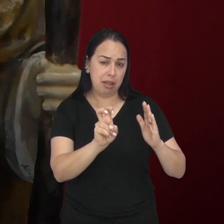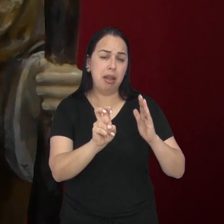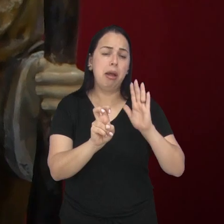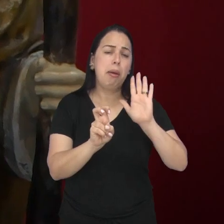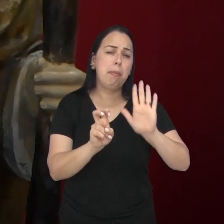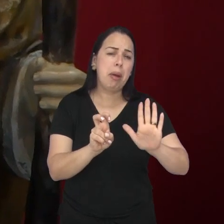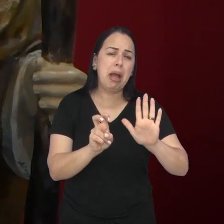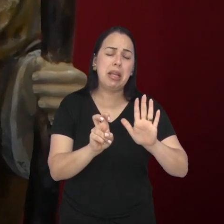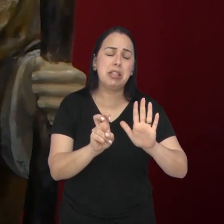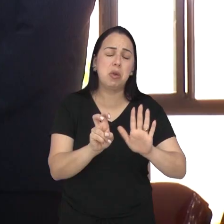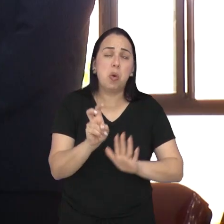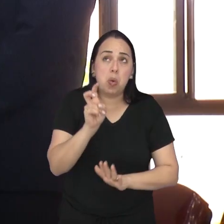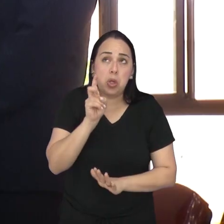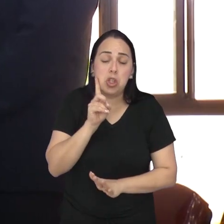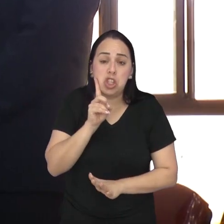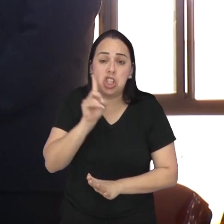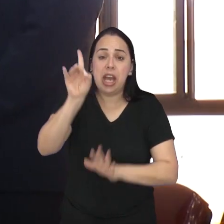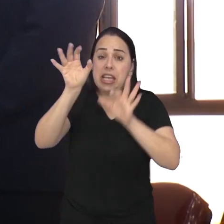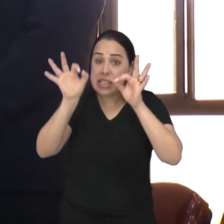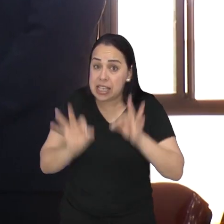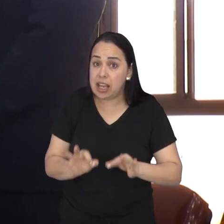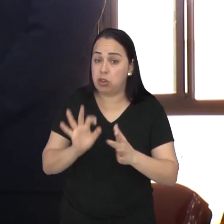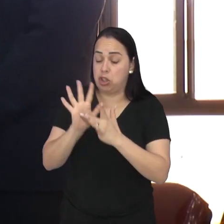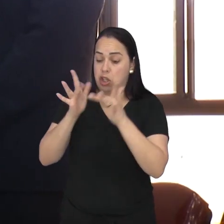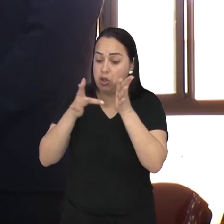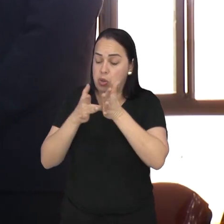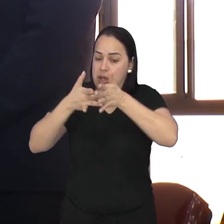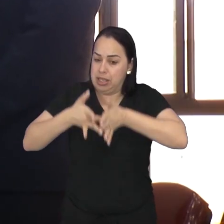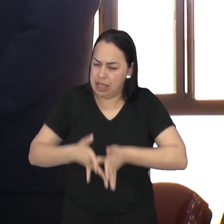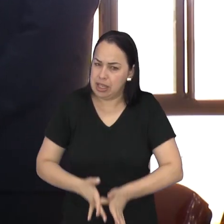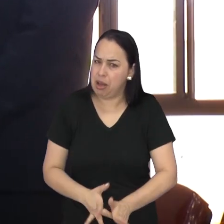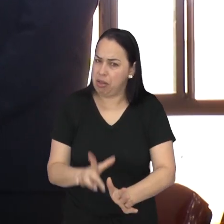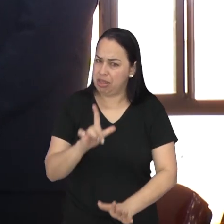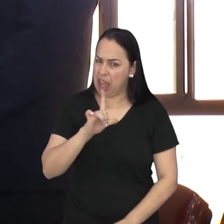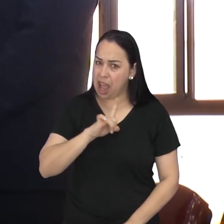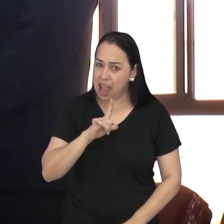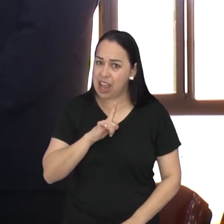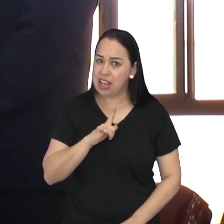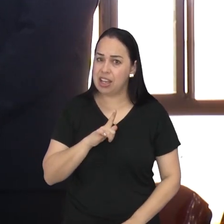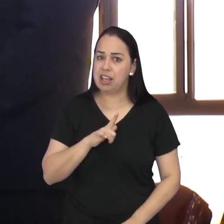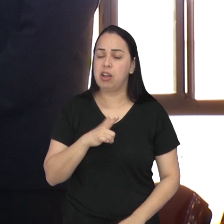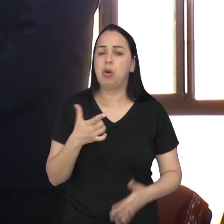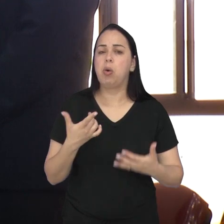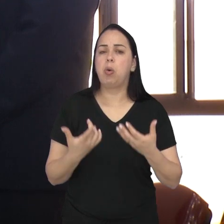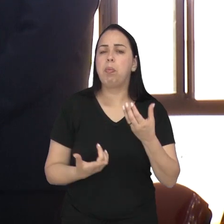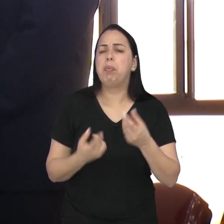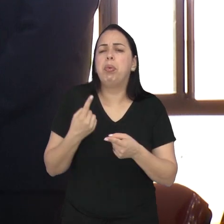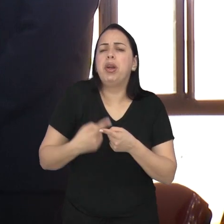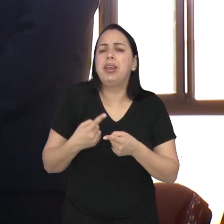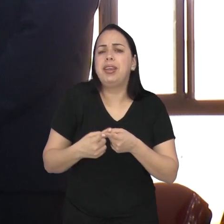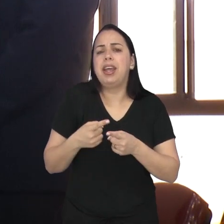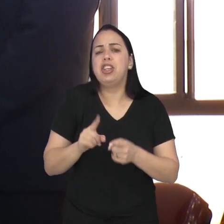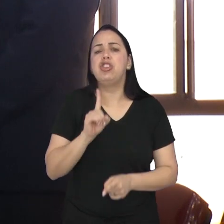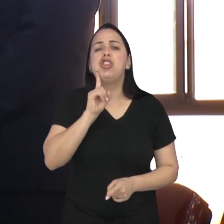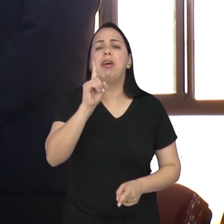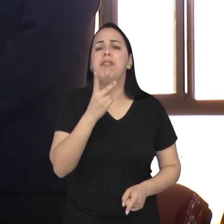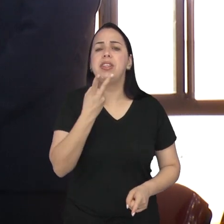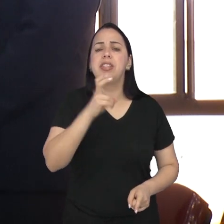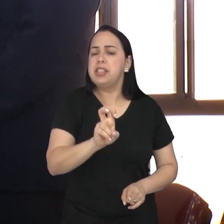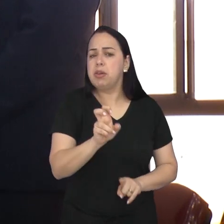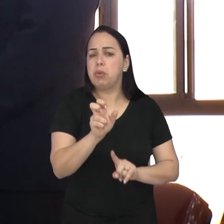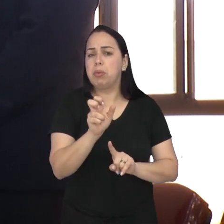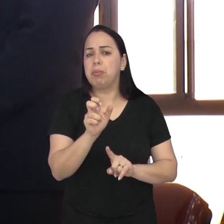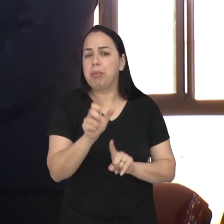25, mas ninguém sabe ao certo a data de nascimento de Jesus, né? Tem uma explicação para a igreja comemorar no dia 25